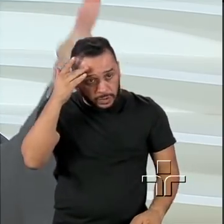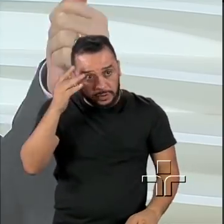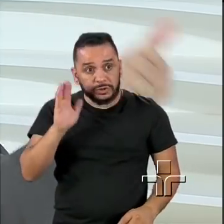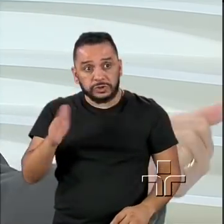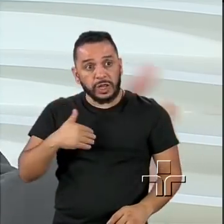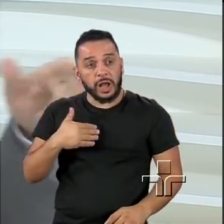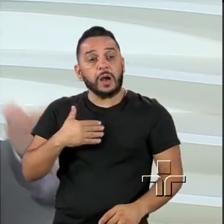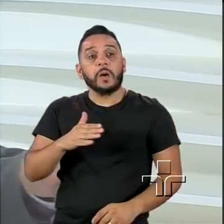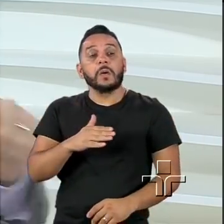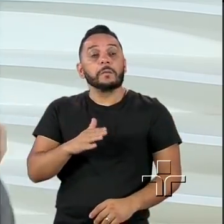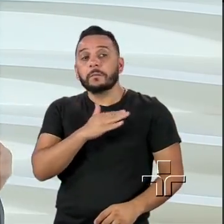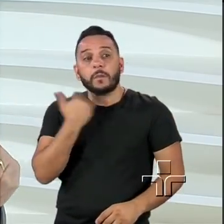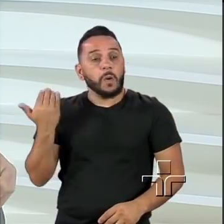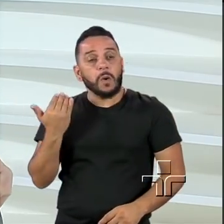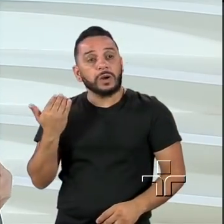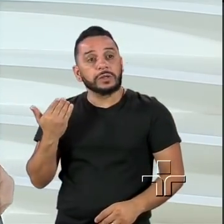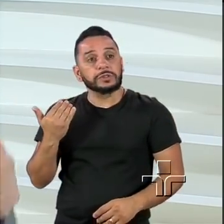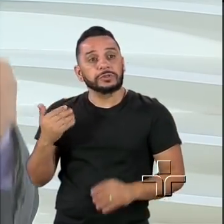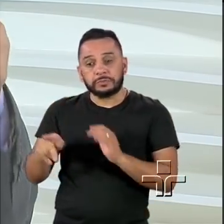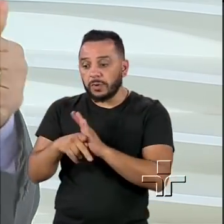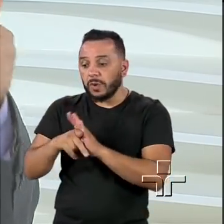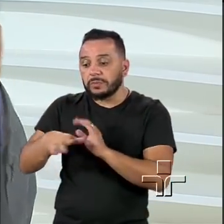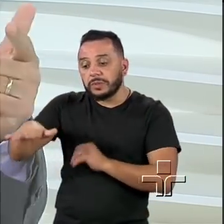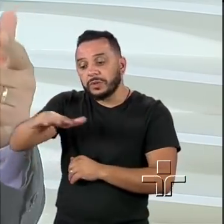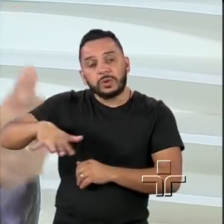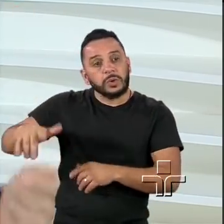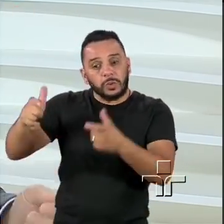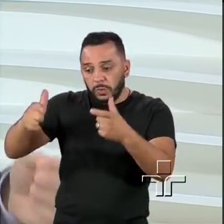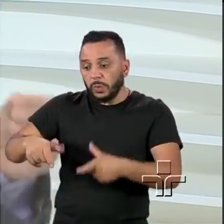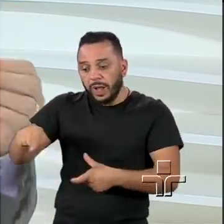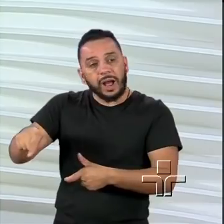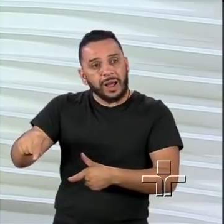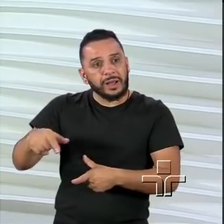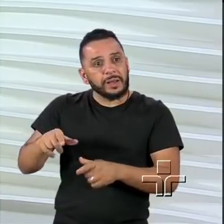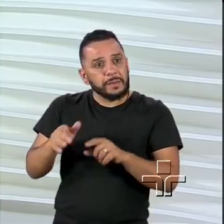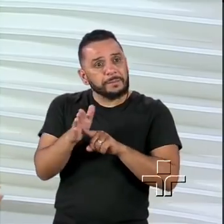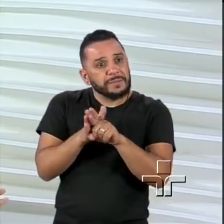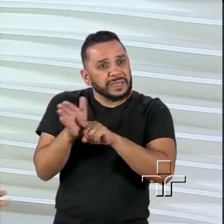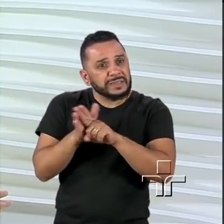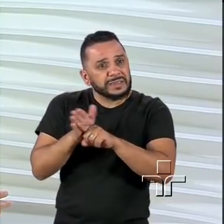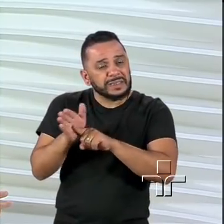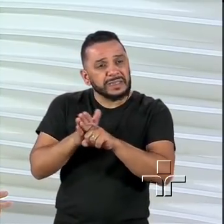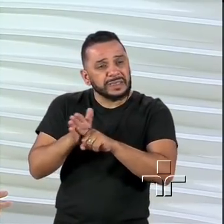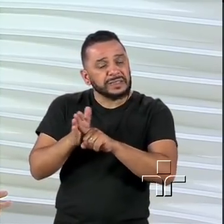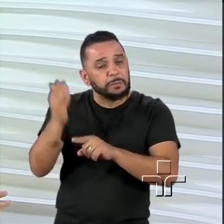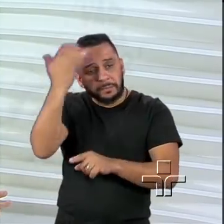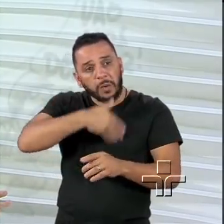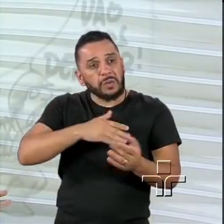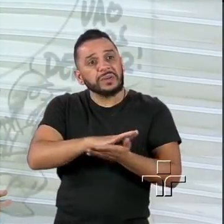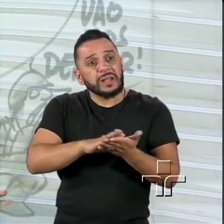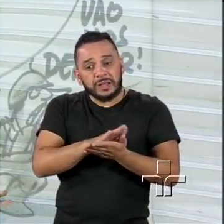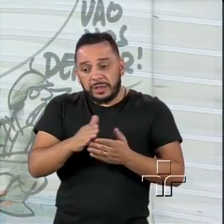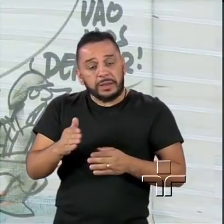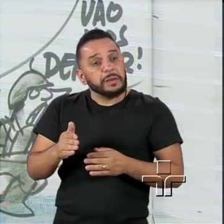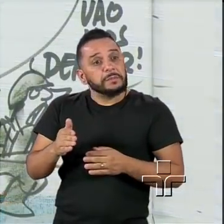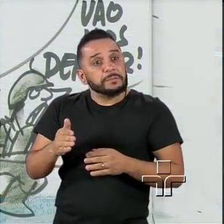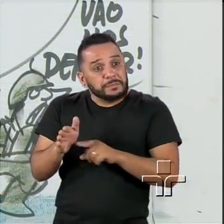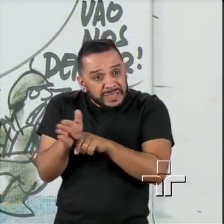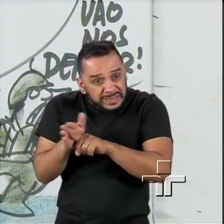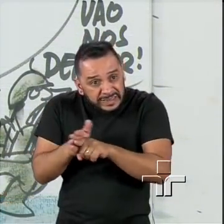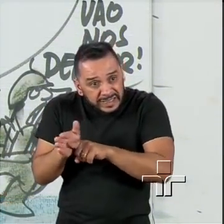encontrado morto num parque, não compõe a taxa do homicídio. 1, 2. Não, mas isso é no Brasil inteiro. Espera um pouquinho. Espera um